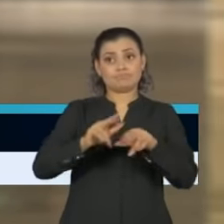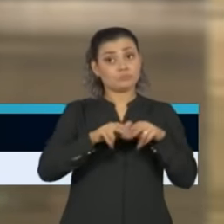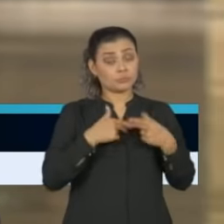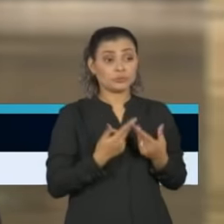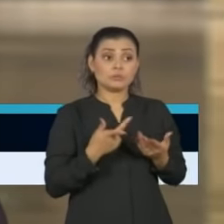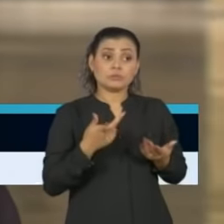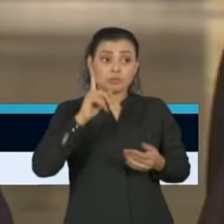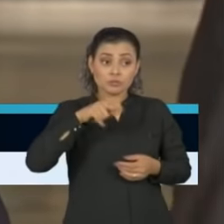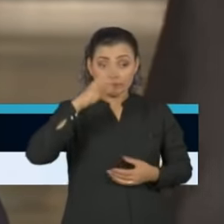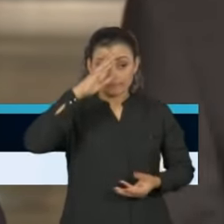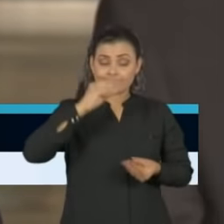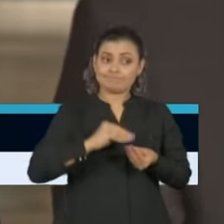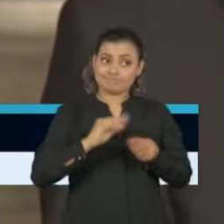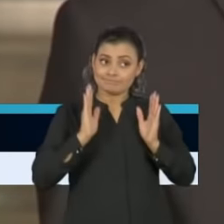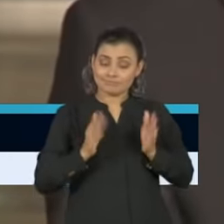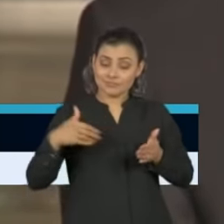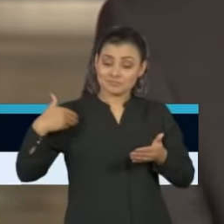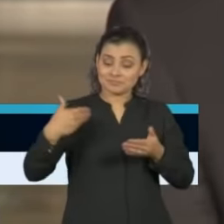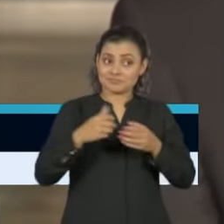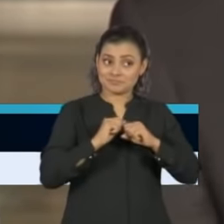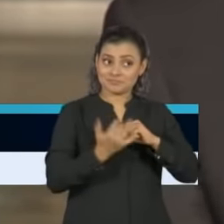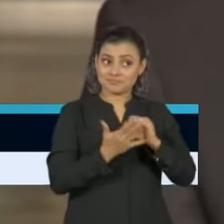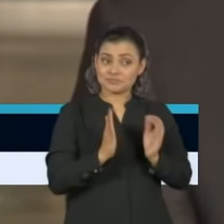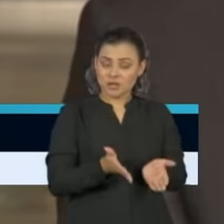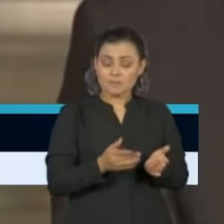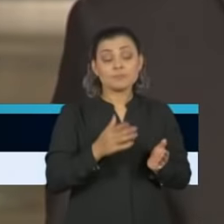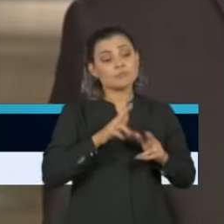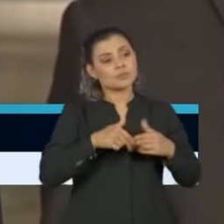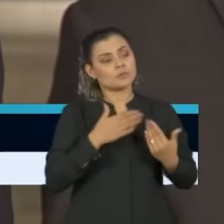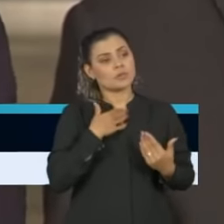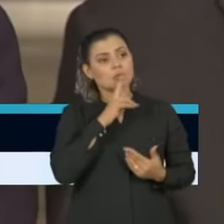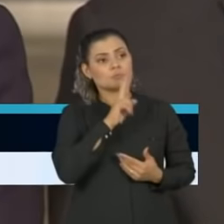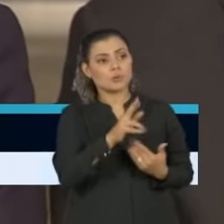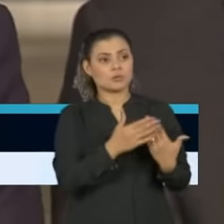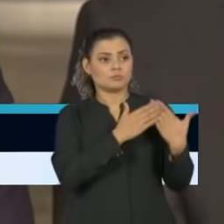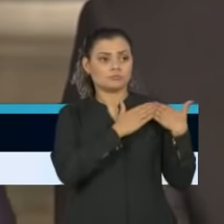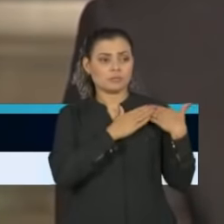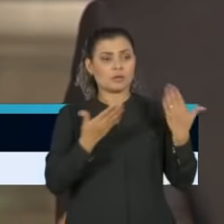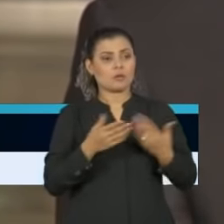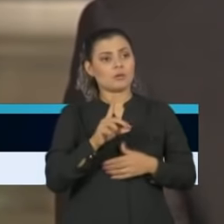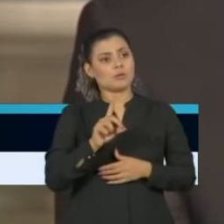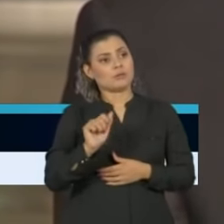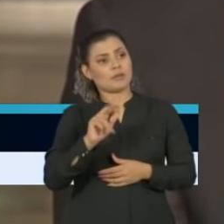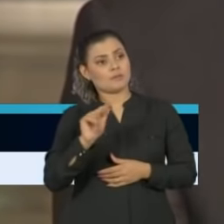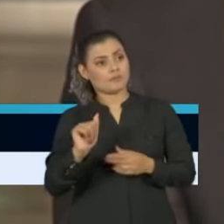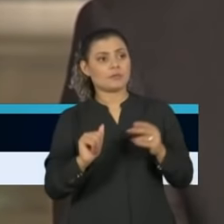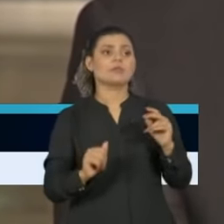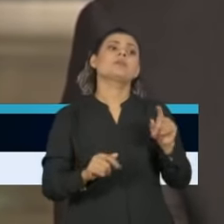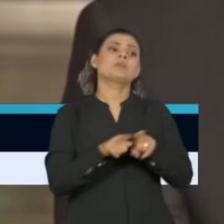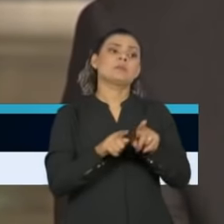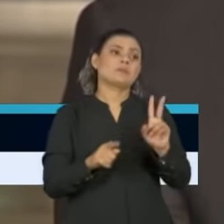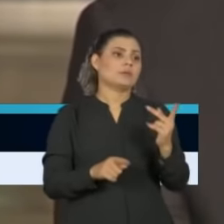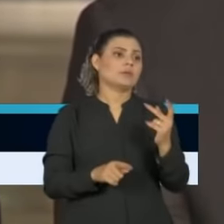já é um aprendizado desses dias de coronavírus. Então, eu divido a resposta agora com o doutor Guerma e, na sequência, com o doutor Davi